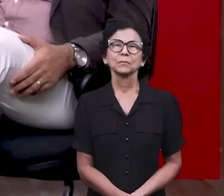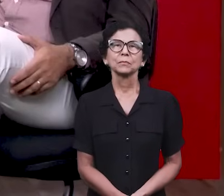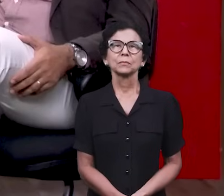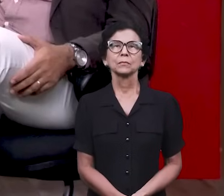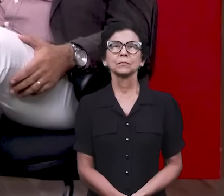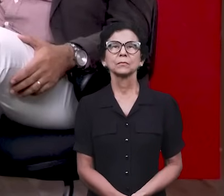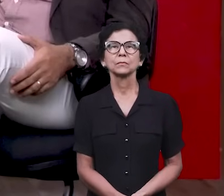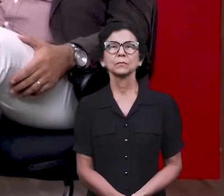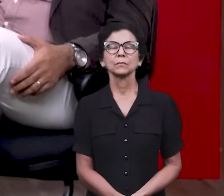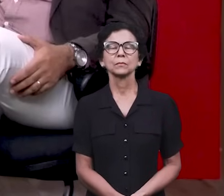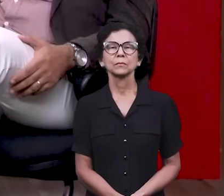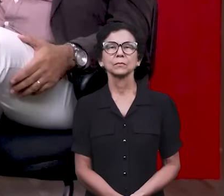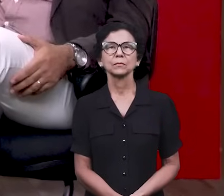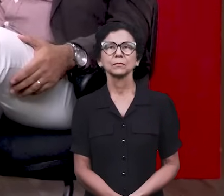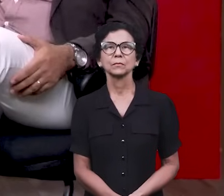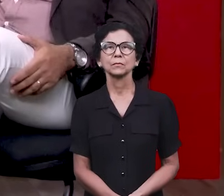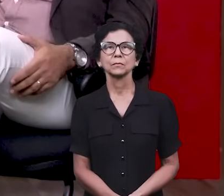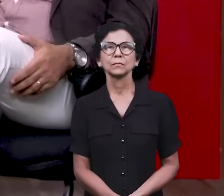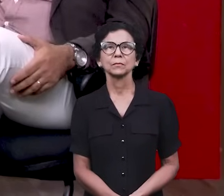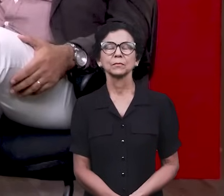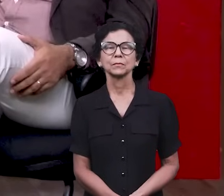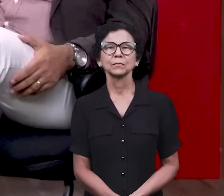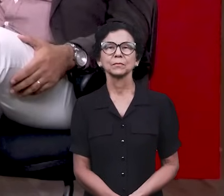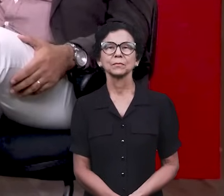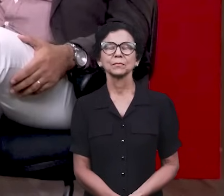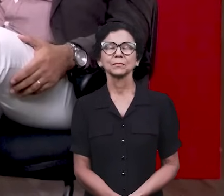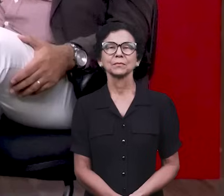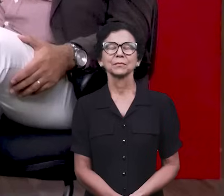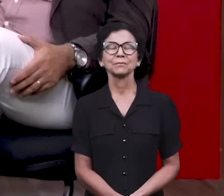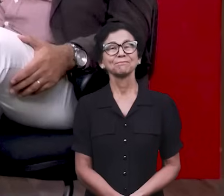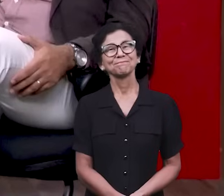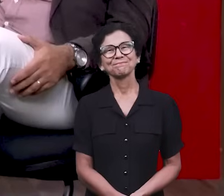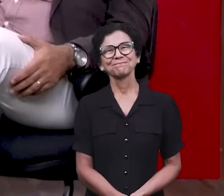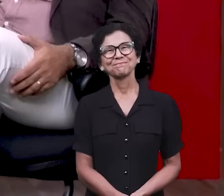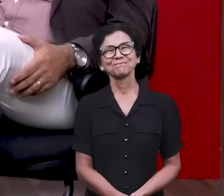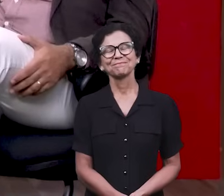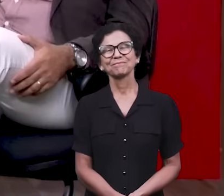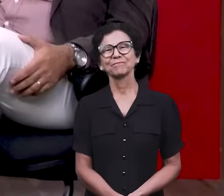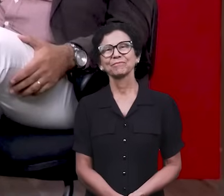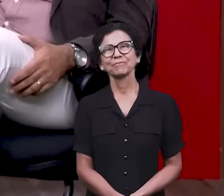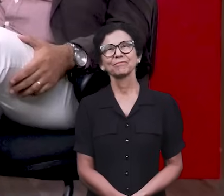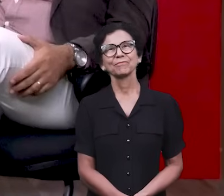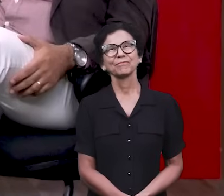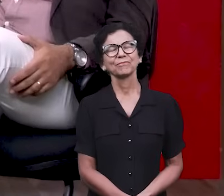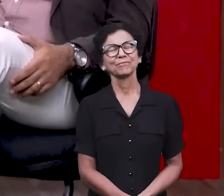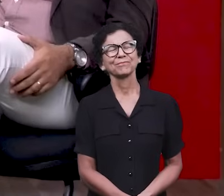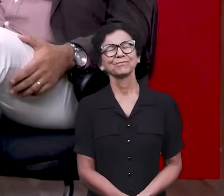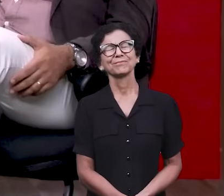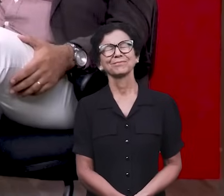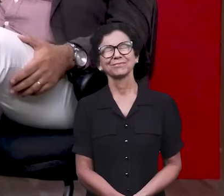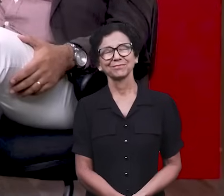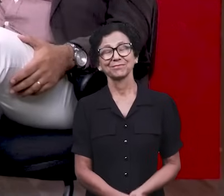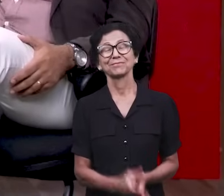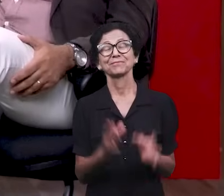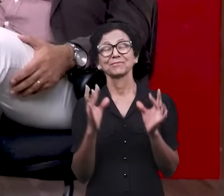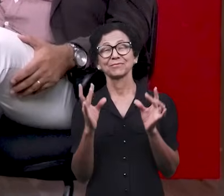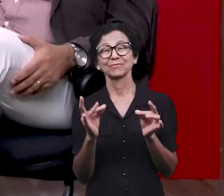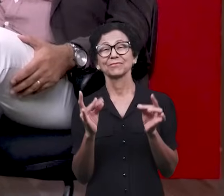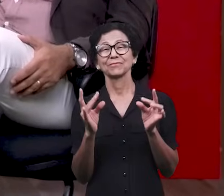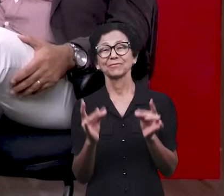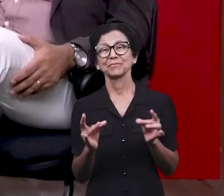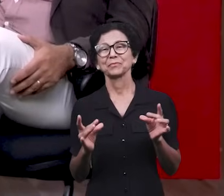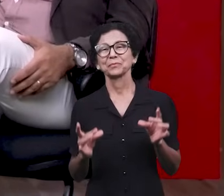procurou completar a história, mas tem muitas histórias, com certeza, que poderiam